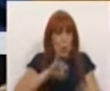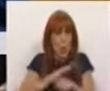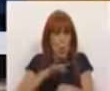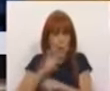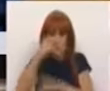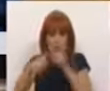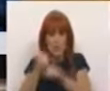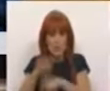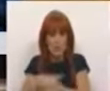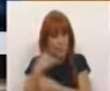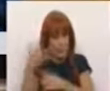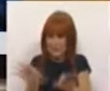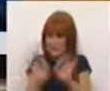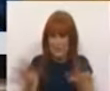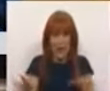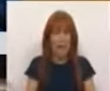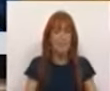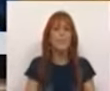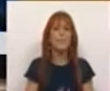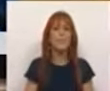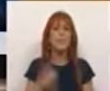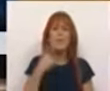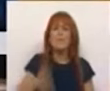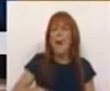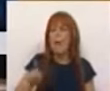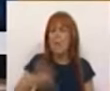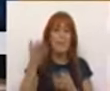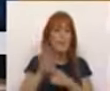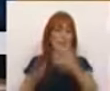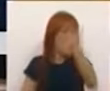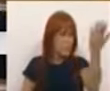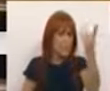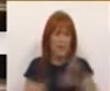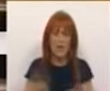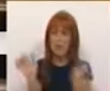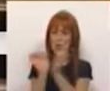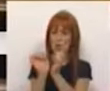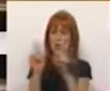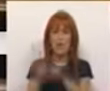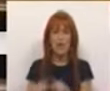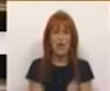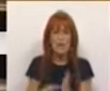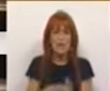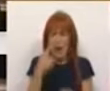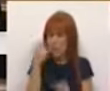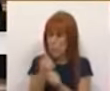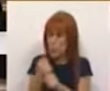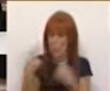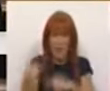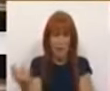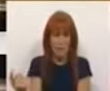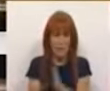outros trabalhadores da administração pública. Repetem-se, por exemplo, na Segurança Social, onde a falta de